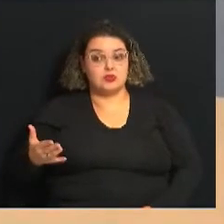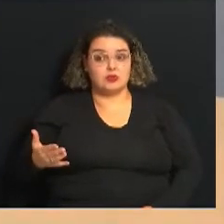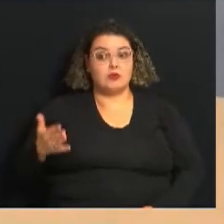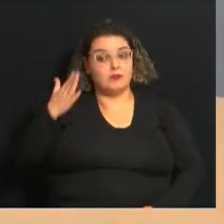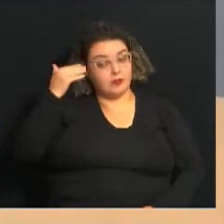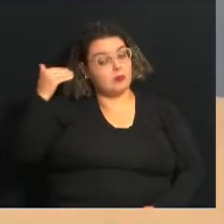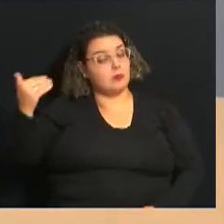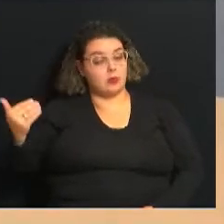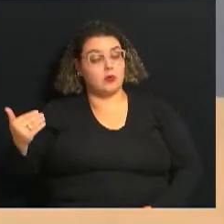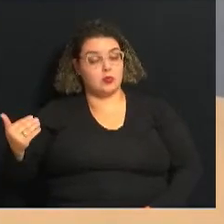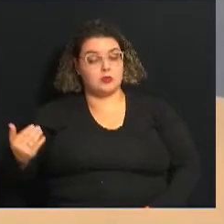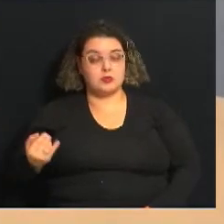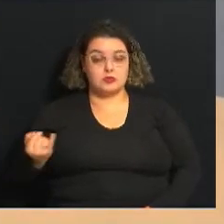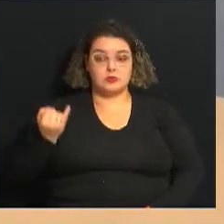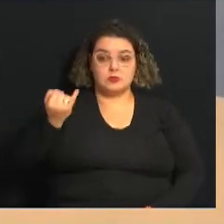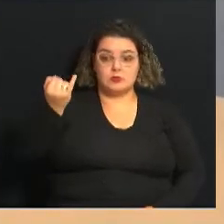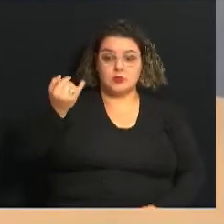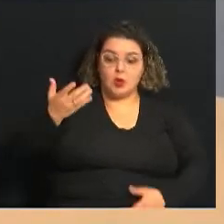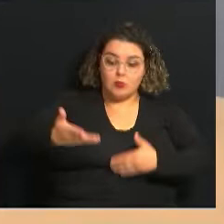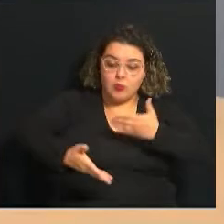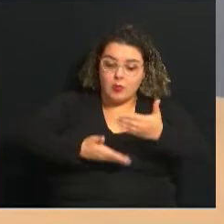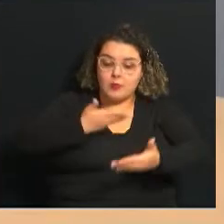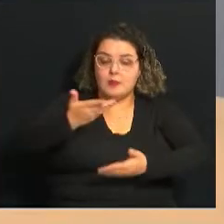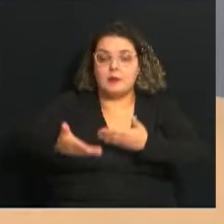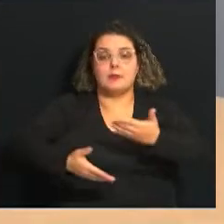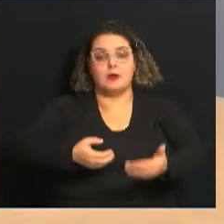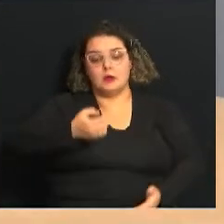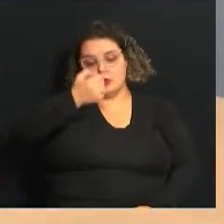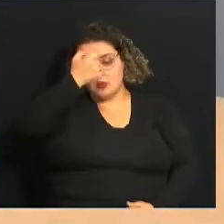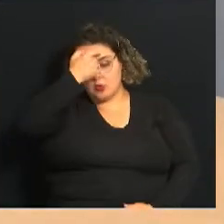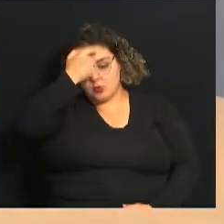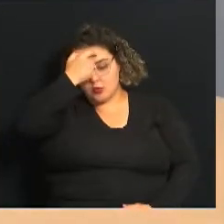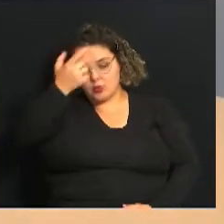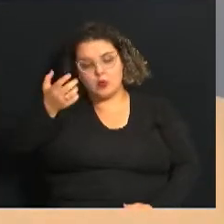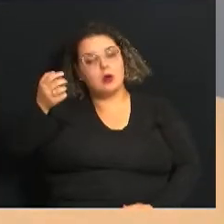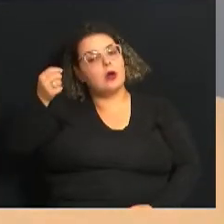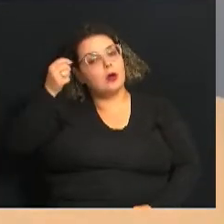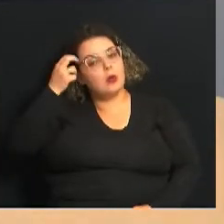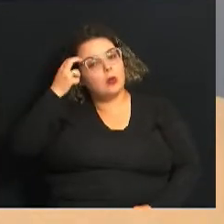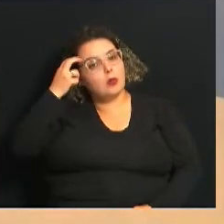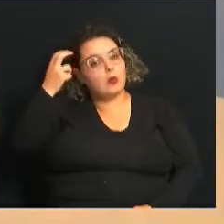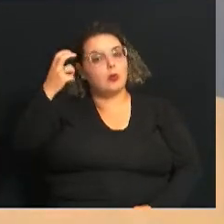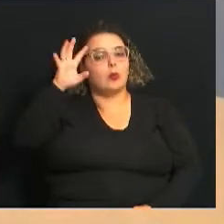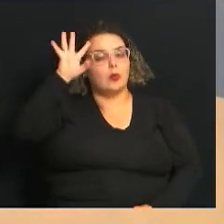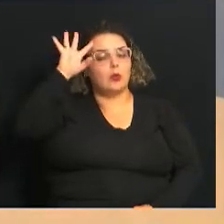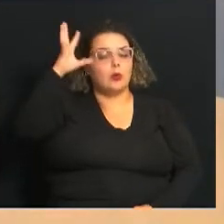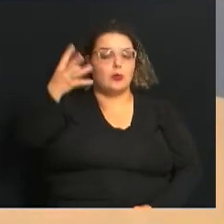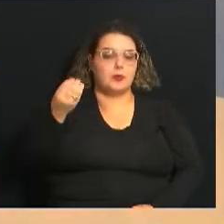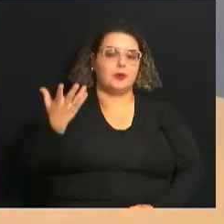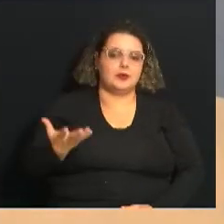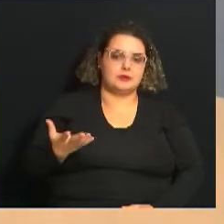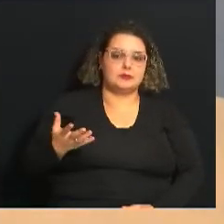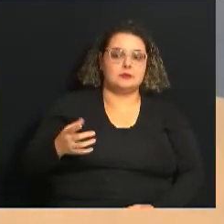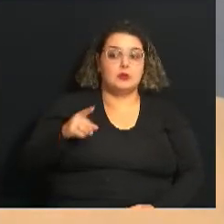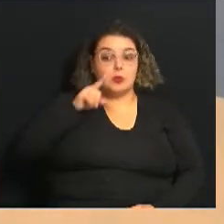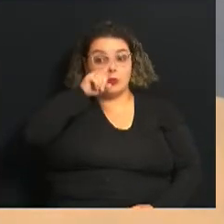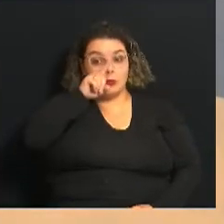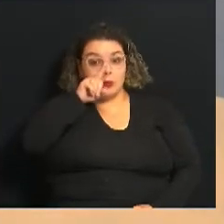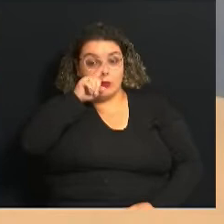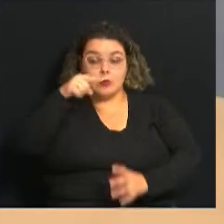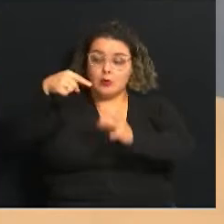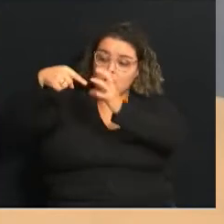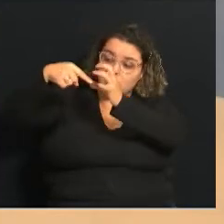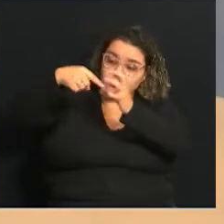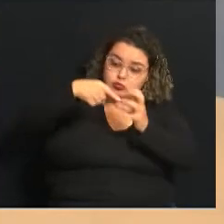trazer ao público, compartilhar um pouco do conhecimento sobre asteroides, sobre os riscos, né, potenciais que asteroides podem oferecer ao